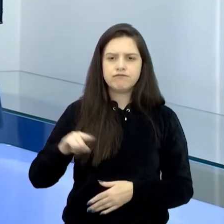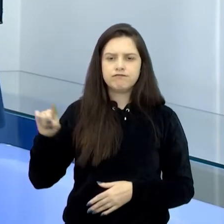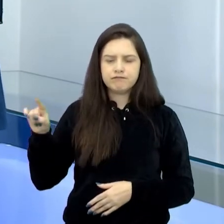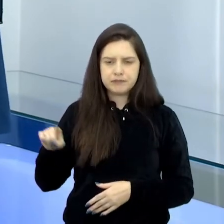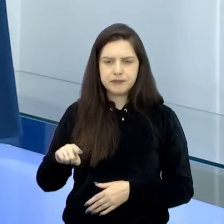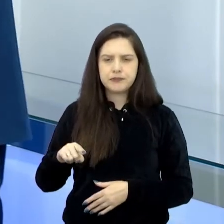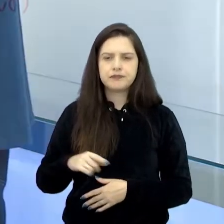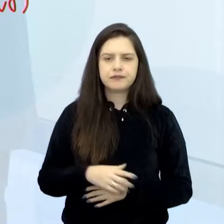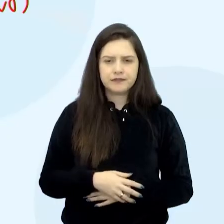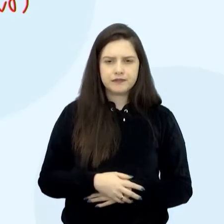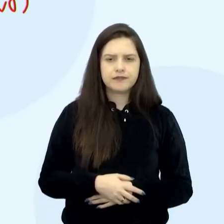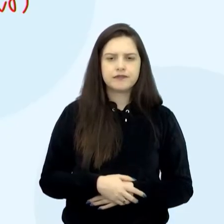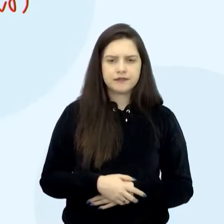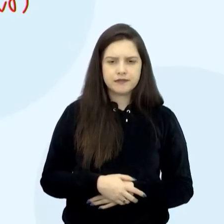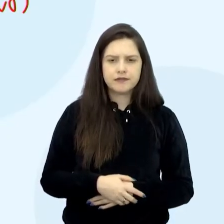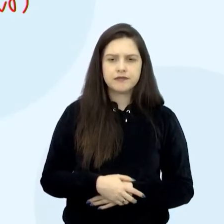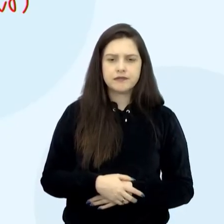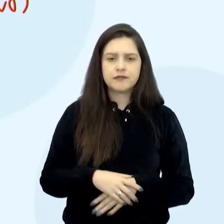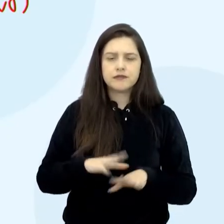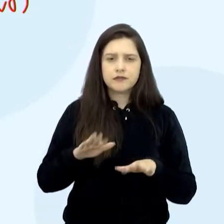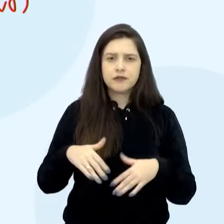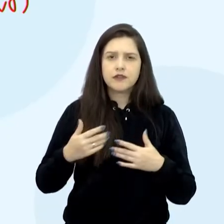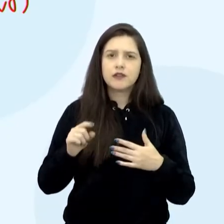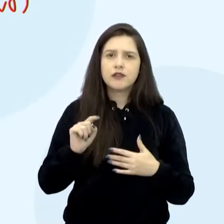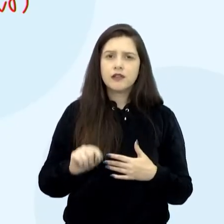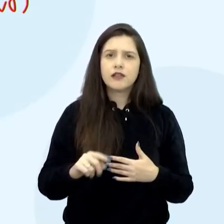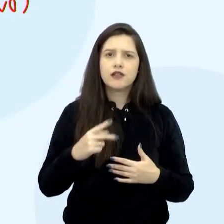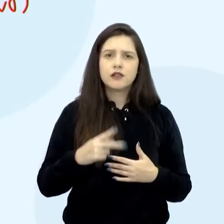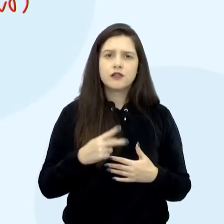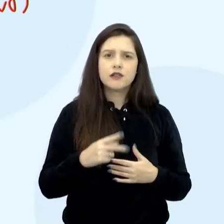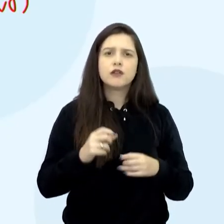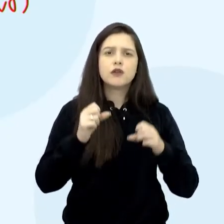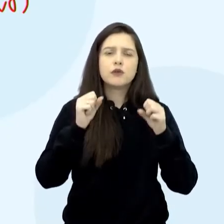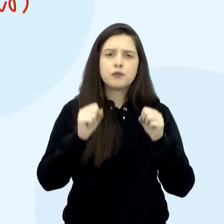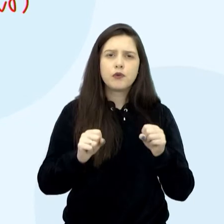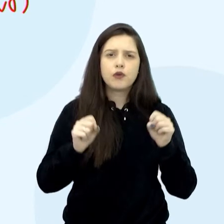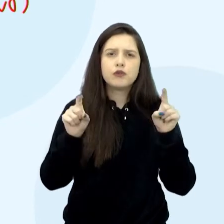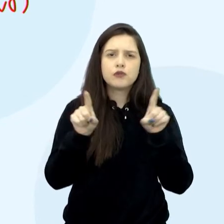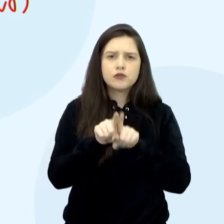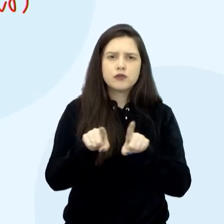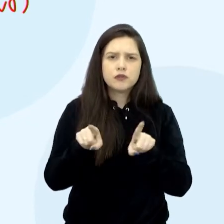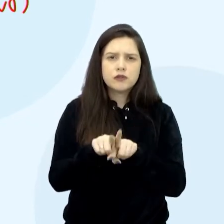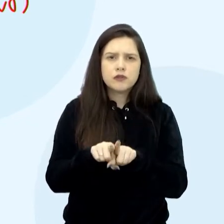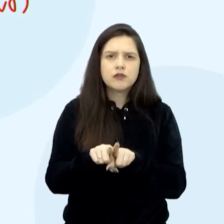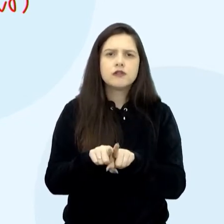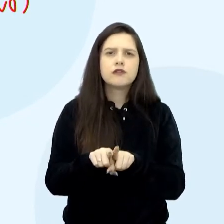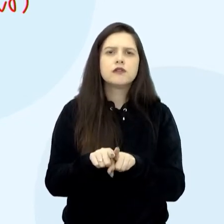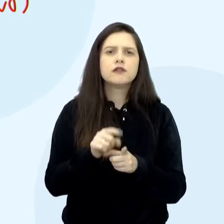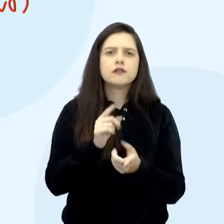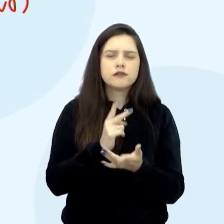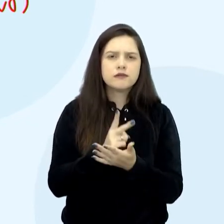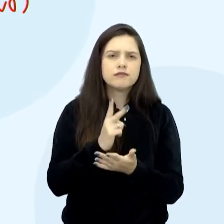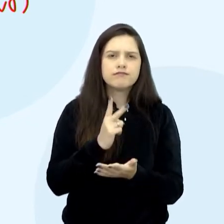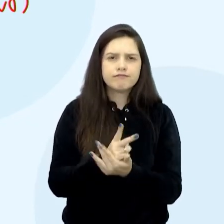fora da nossa constante. Então, nesse caso aqui, ó, eu posso também dizer que Kc e